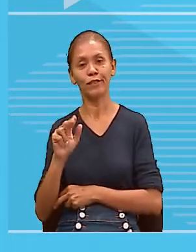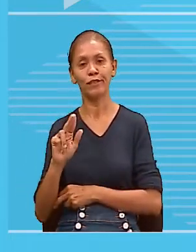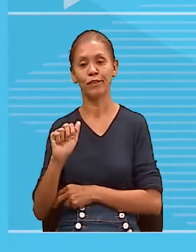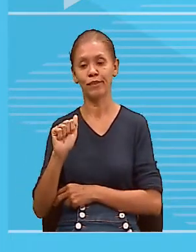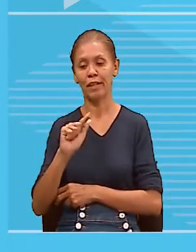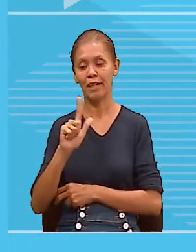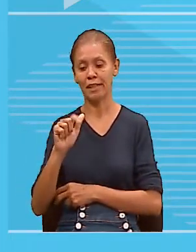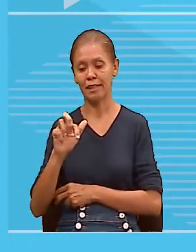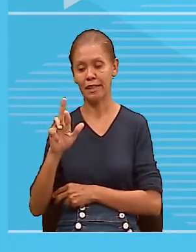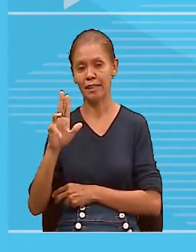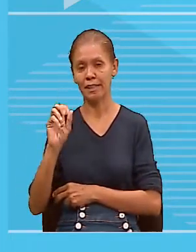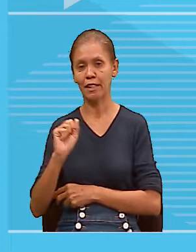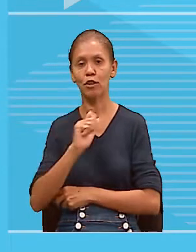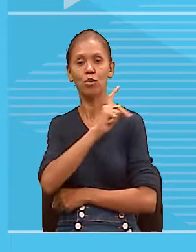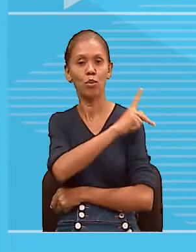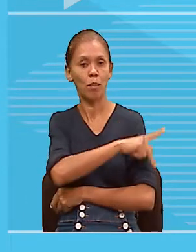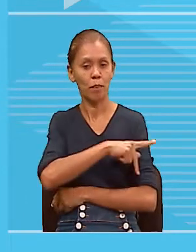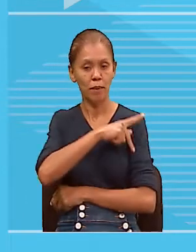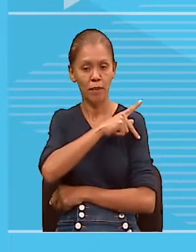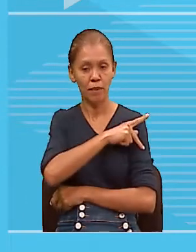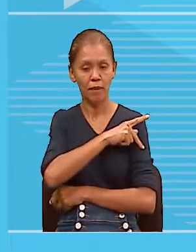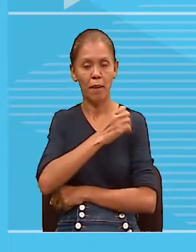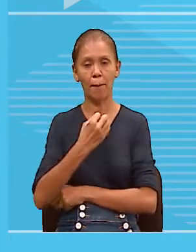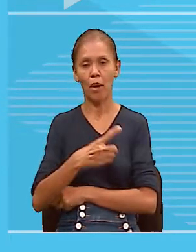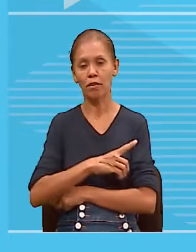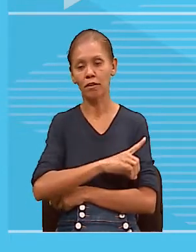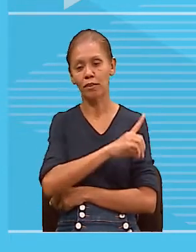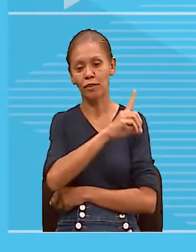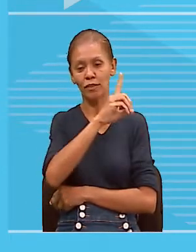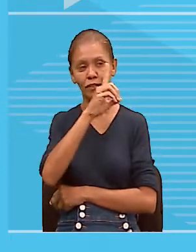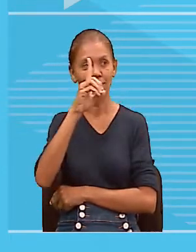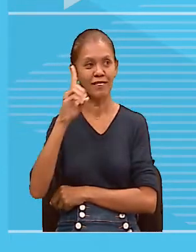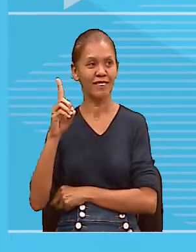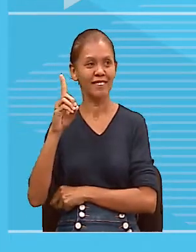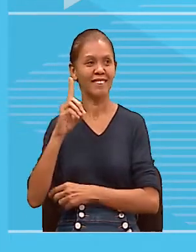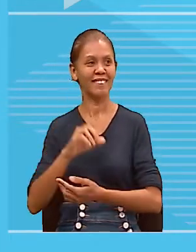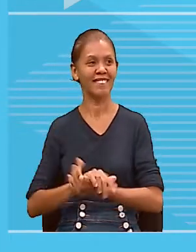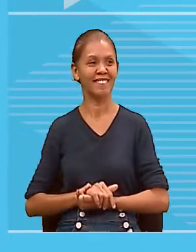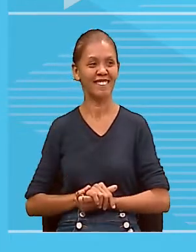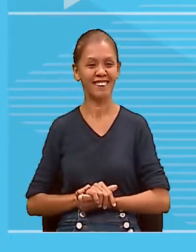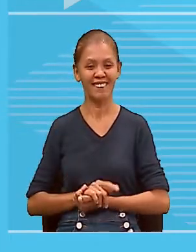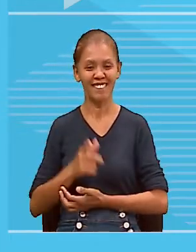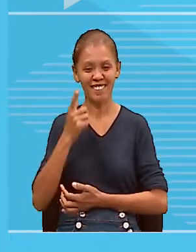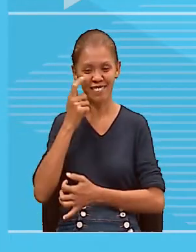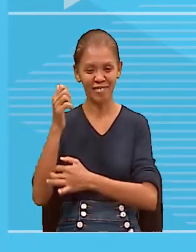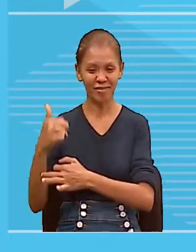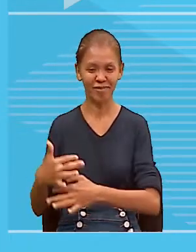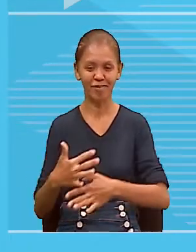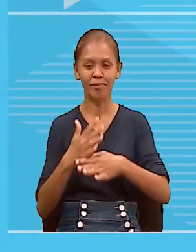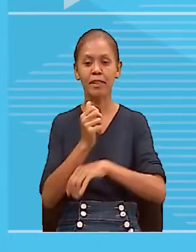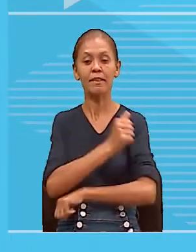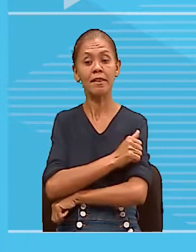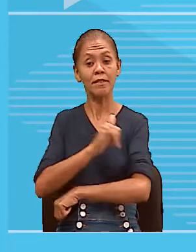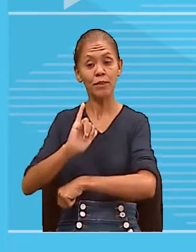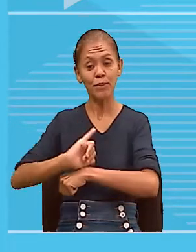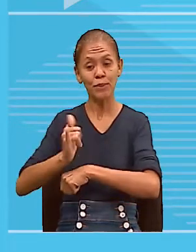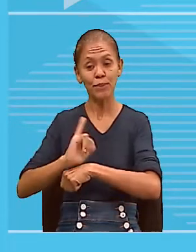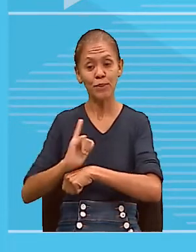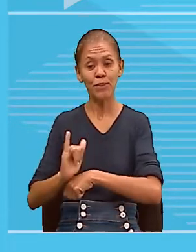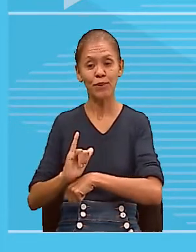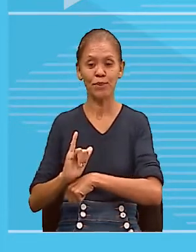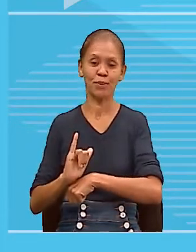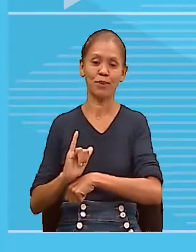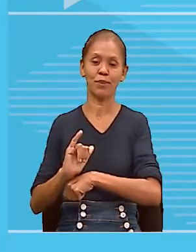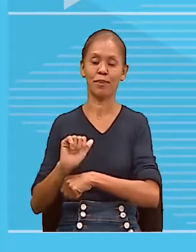Alô galerinha de Juazeiro no principesa allerquinha Alô Adriana